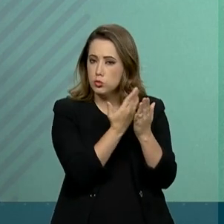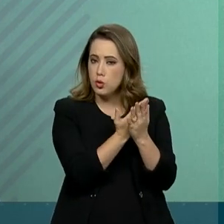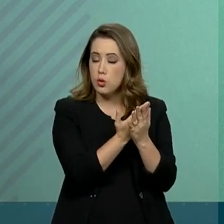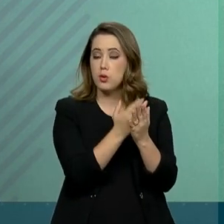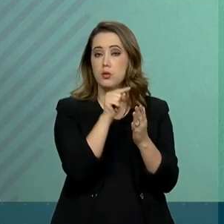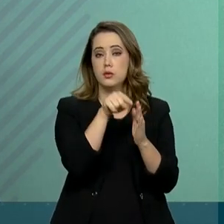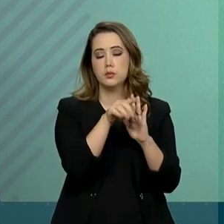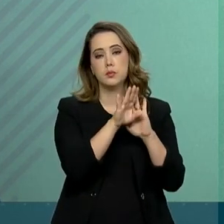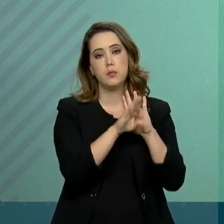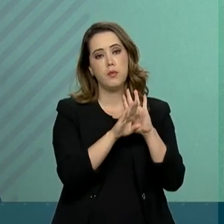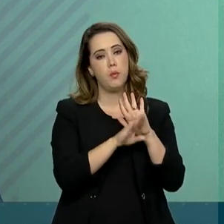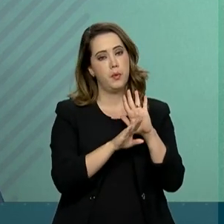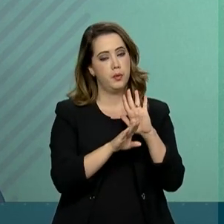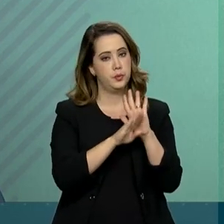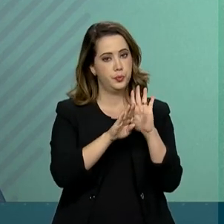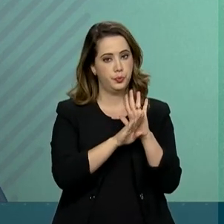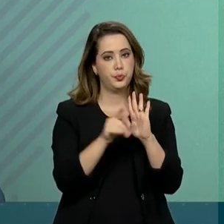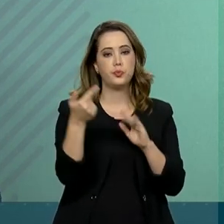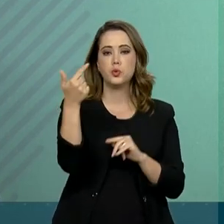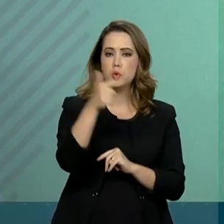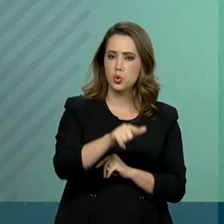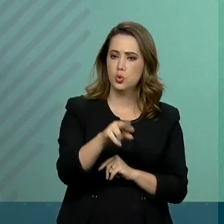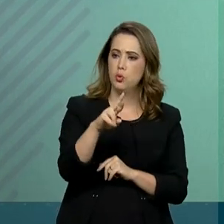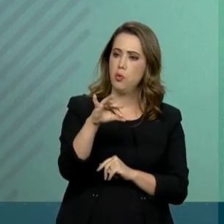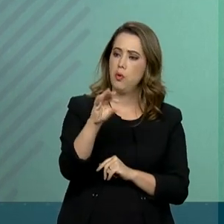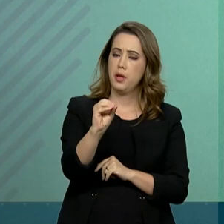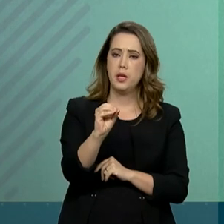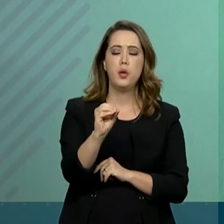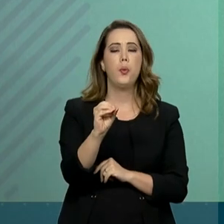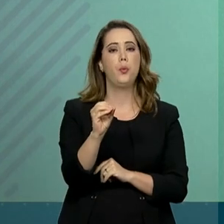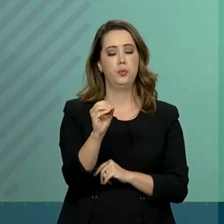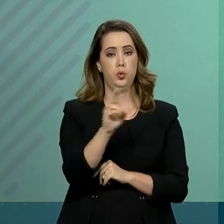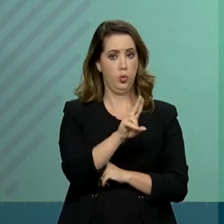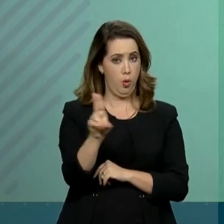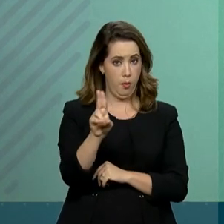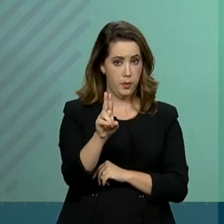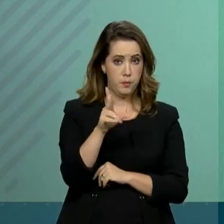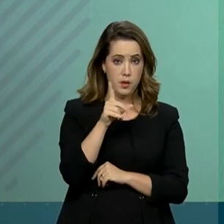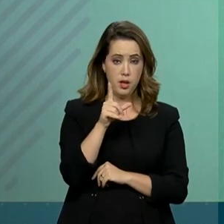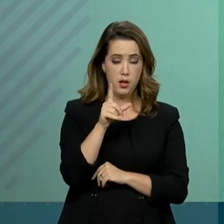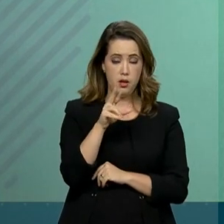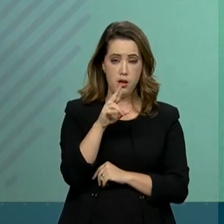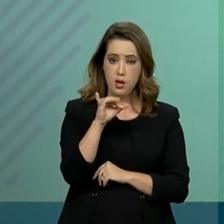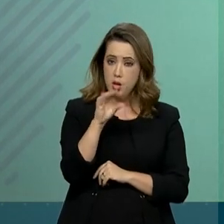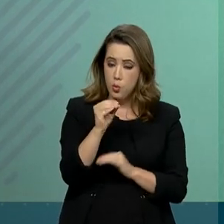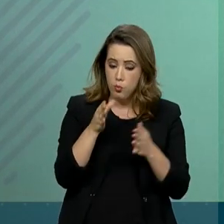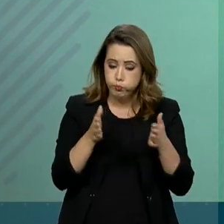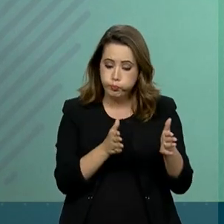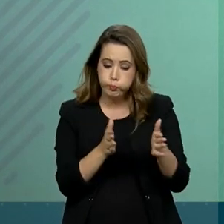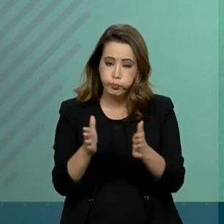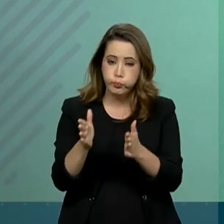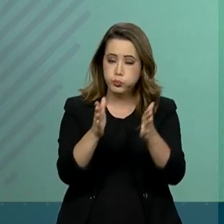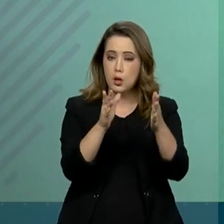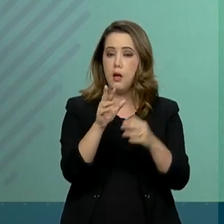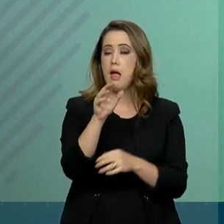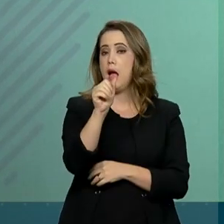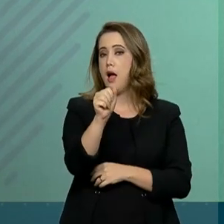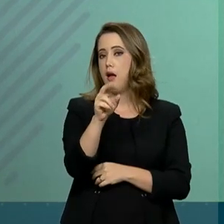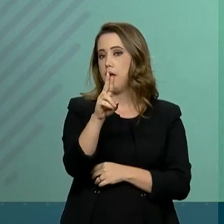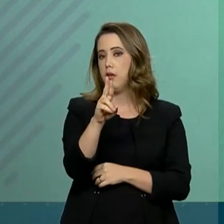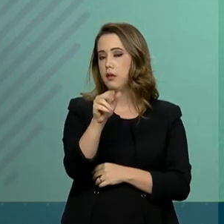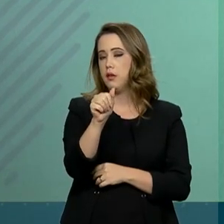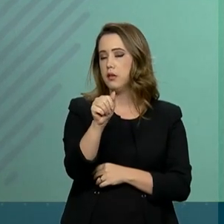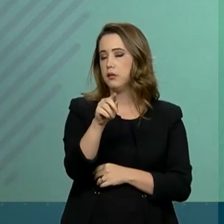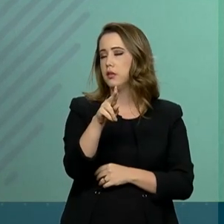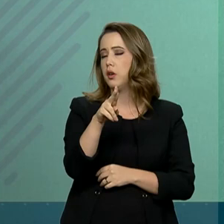hip revitalização da bacia hidrográfica do rio araguaia envolvendo a casa civil a secretaria